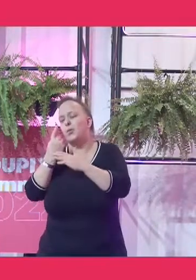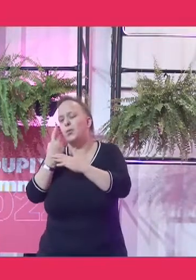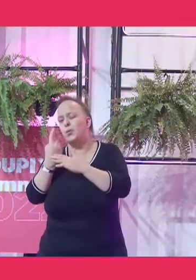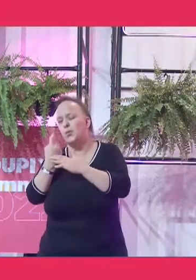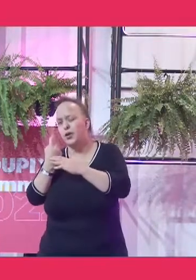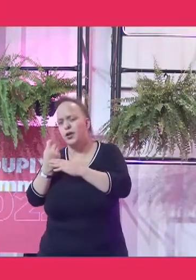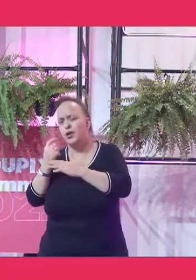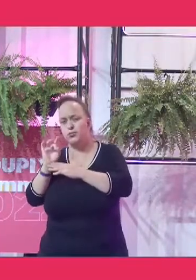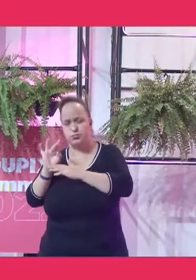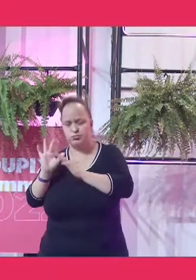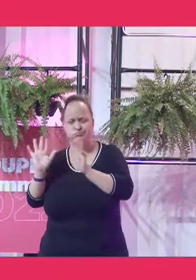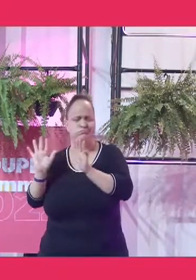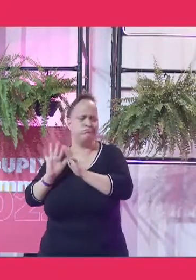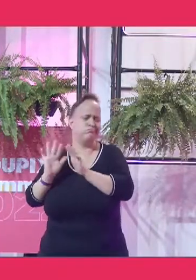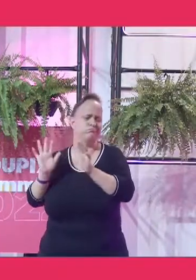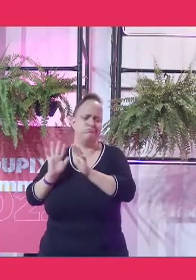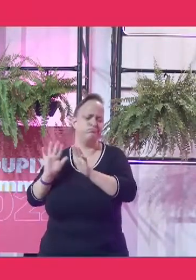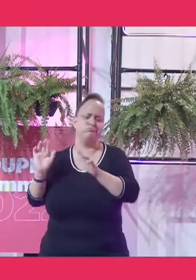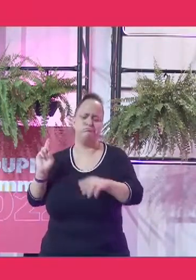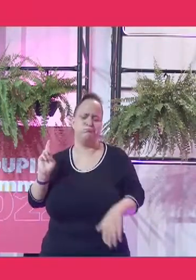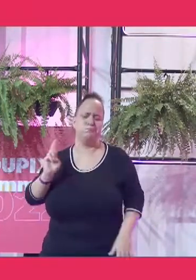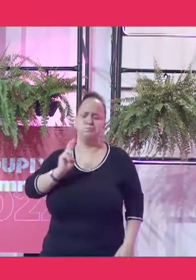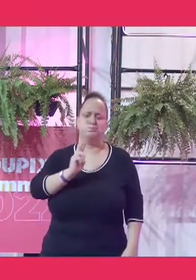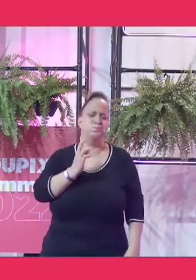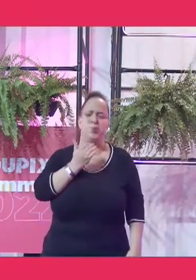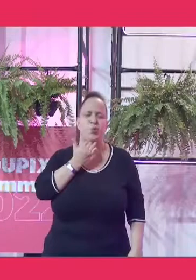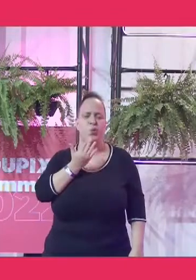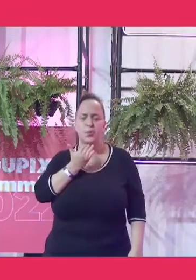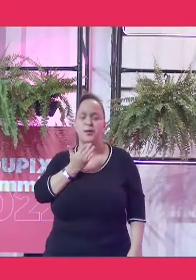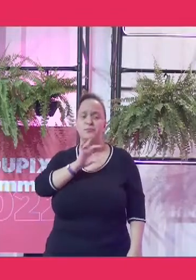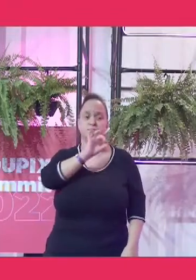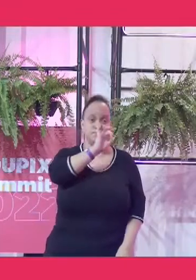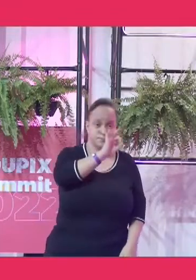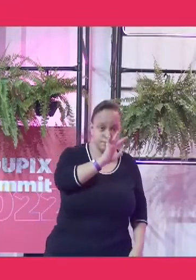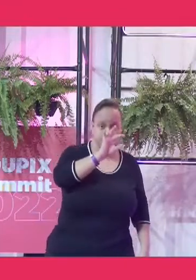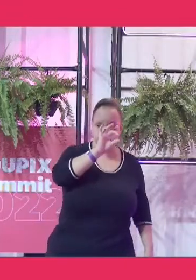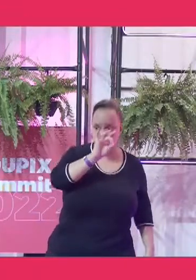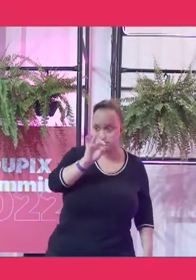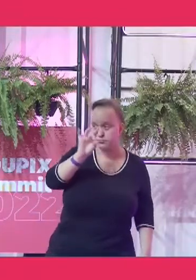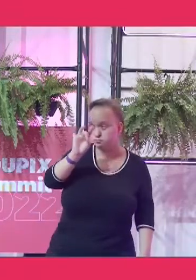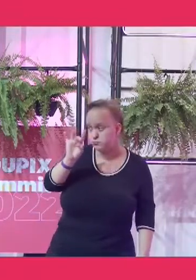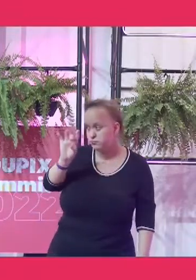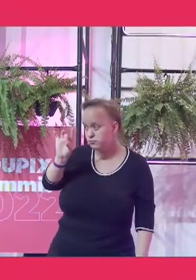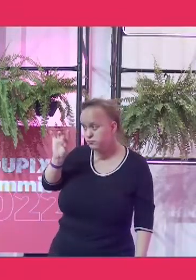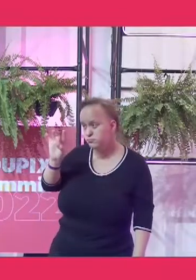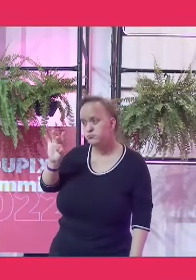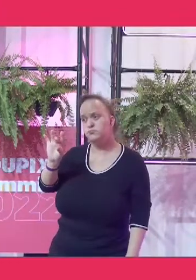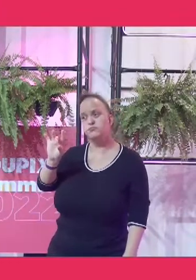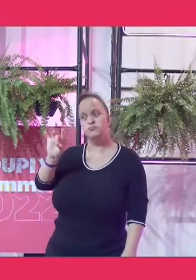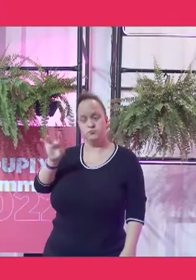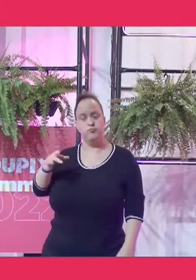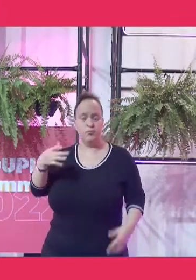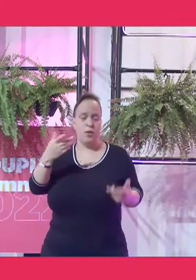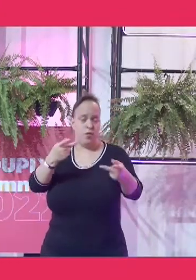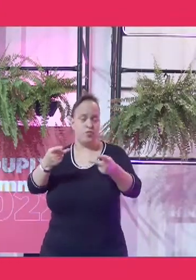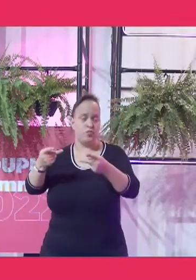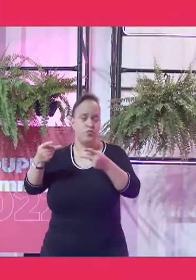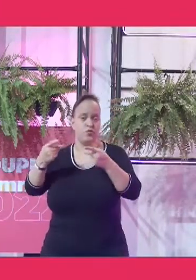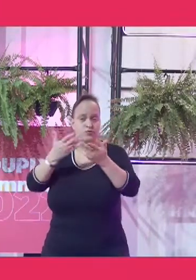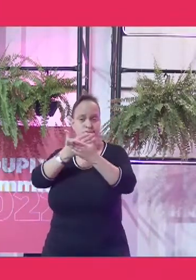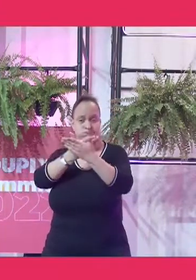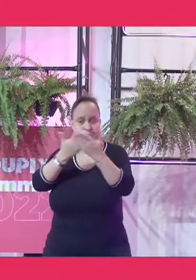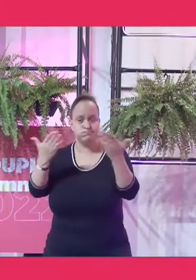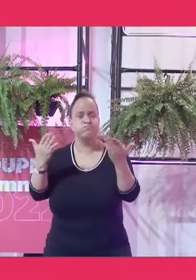de nenhum tamanho respondê-la, né, cabe a cada um de nós, né, esse é o nosso convite, que